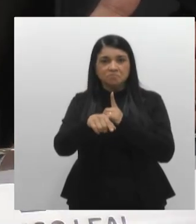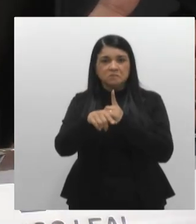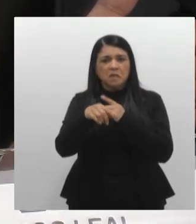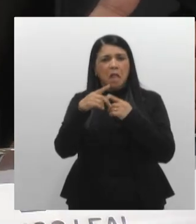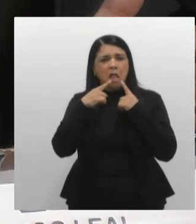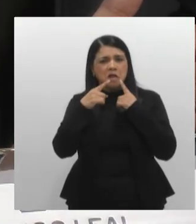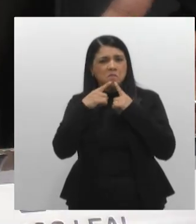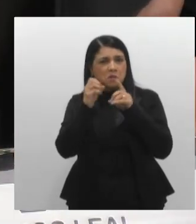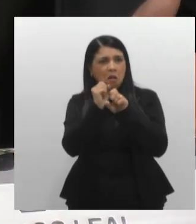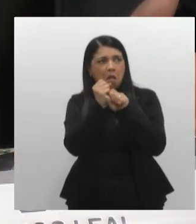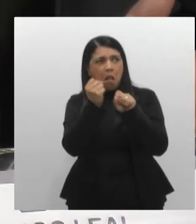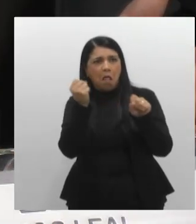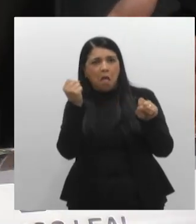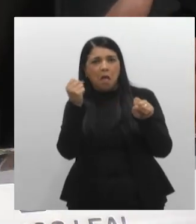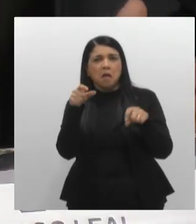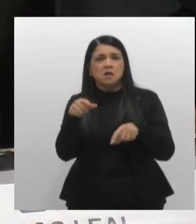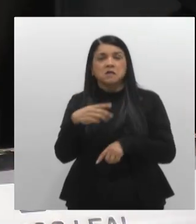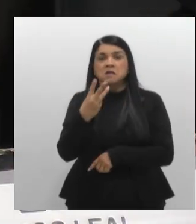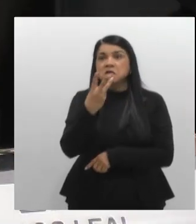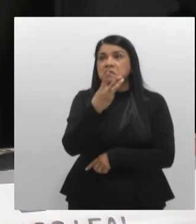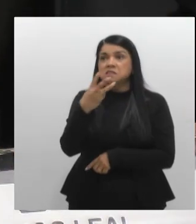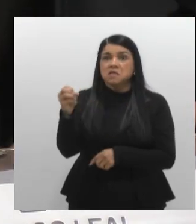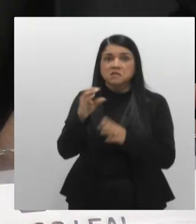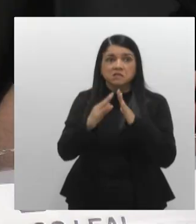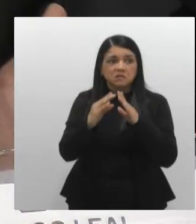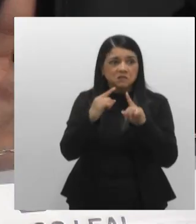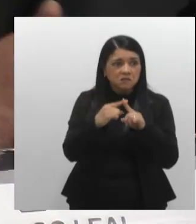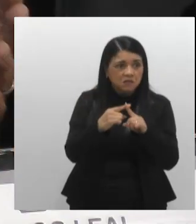grande, quase 300 paróquias. Quantos tem?